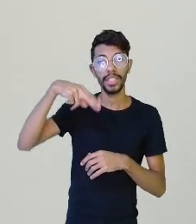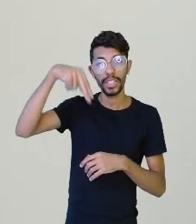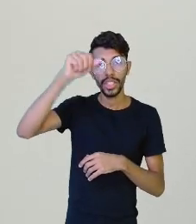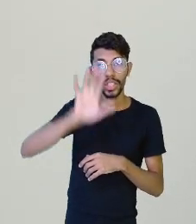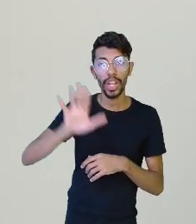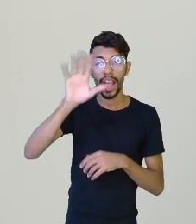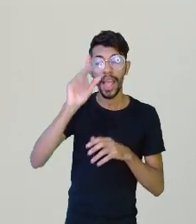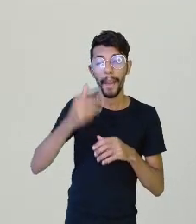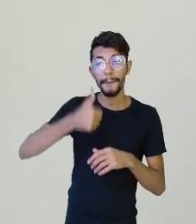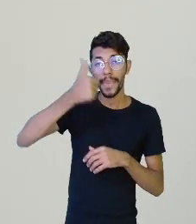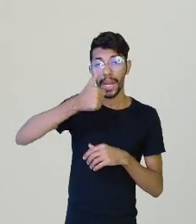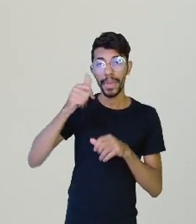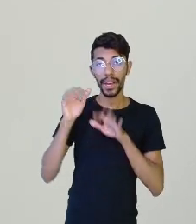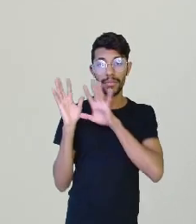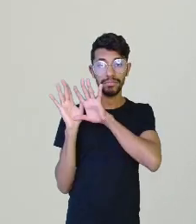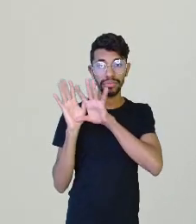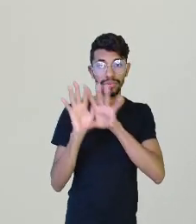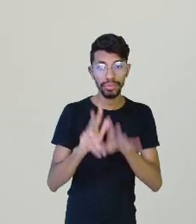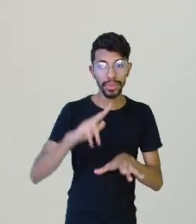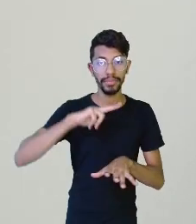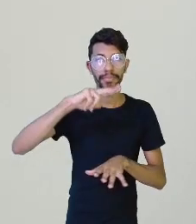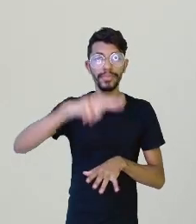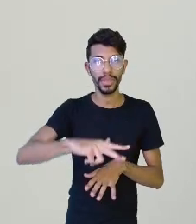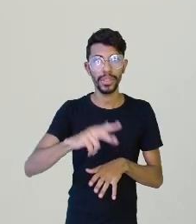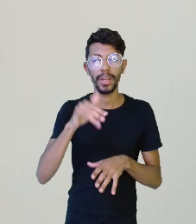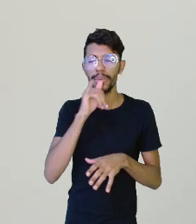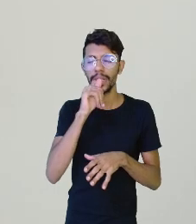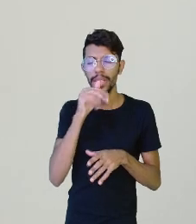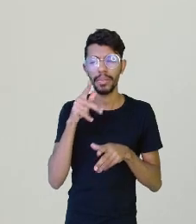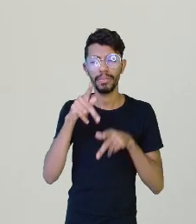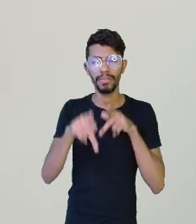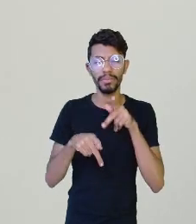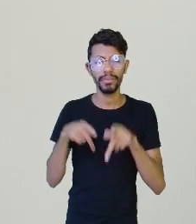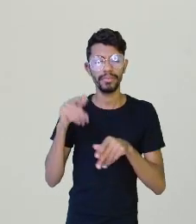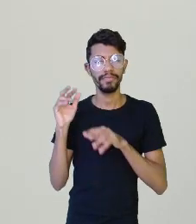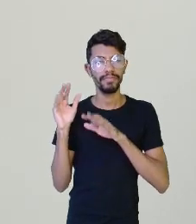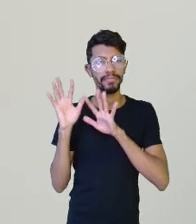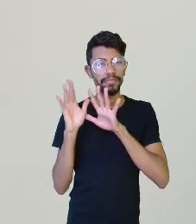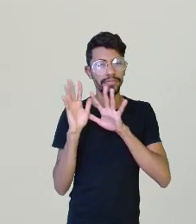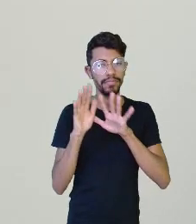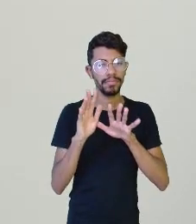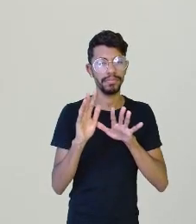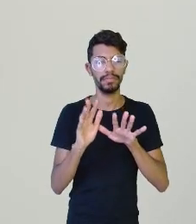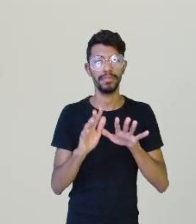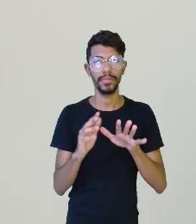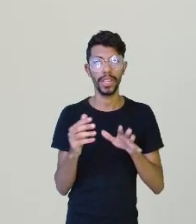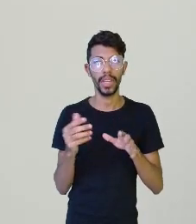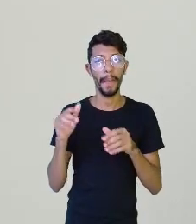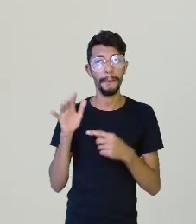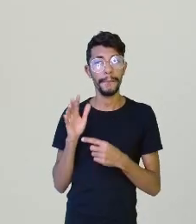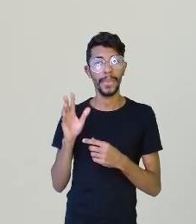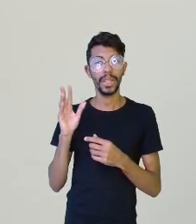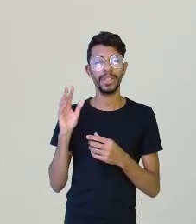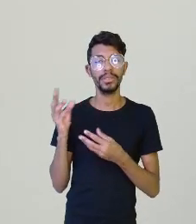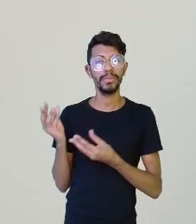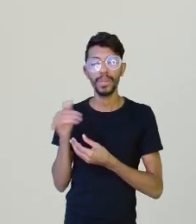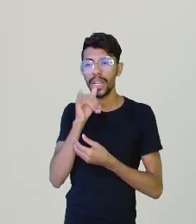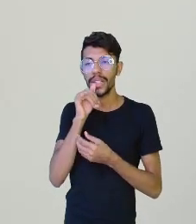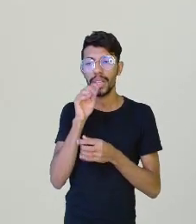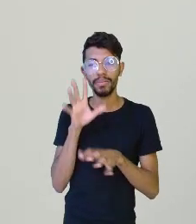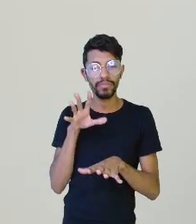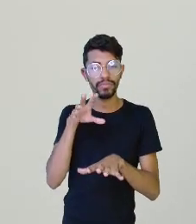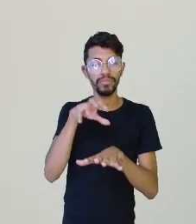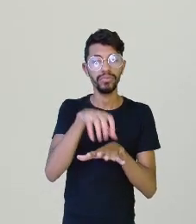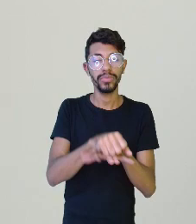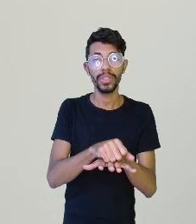colonizada pelos portugueses. O que é ser colonizado? Quando eles chegaram aqui, eles exploraram a terra, eles trouxeram a sua cultura. Tanto é que nós